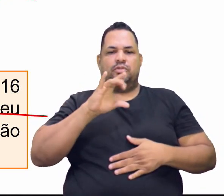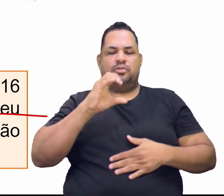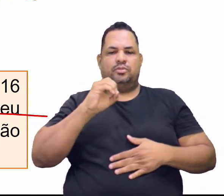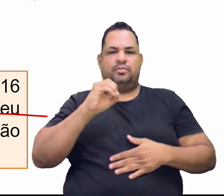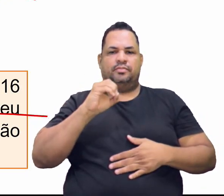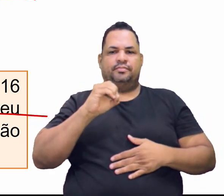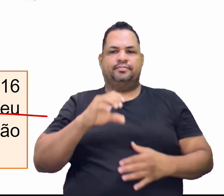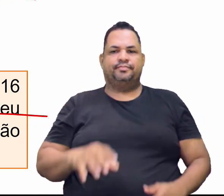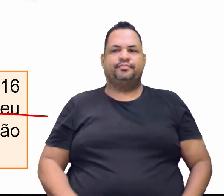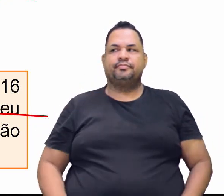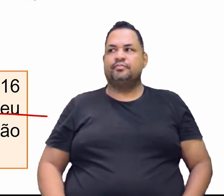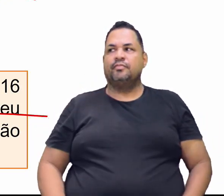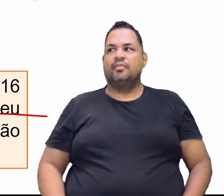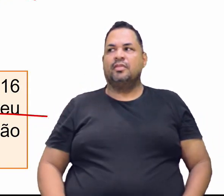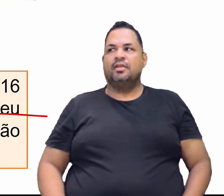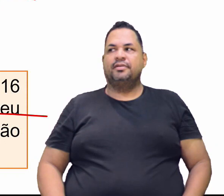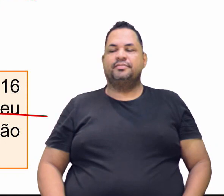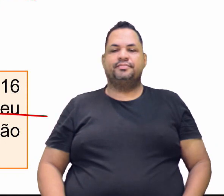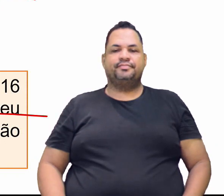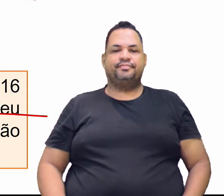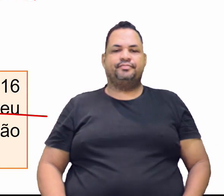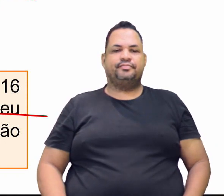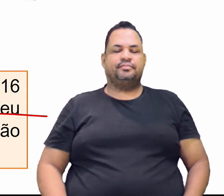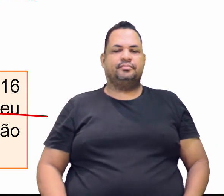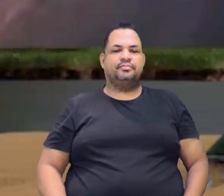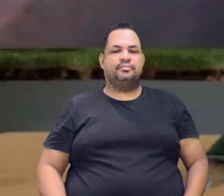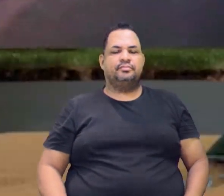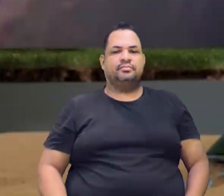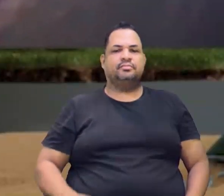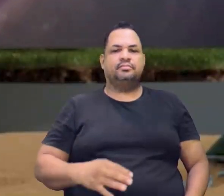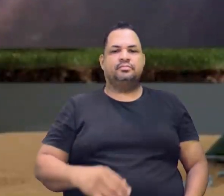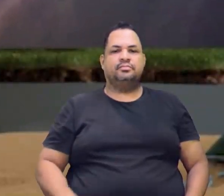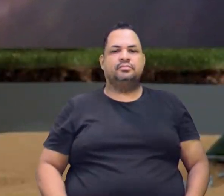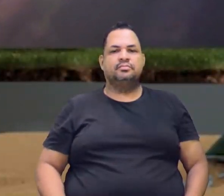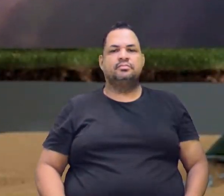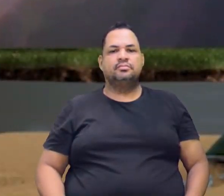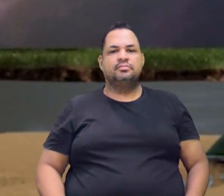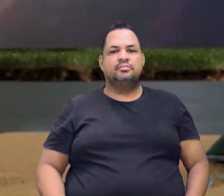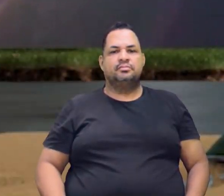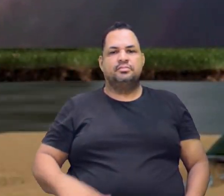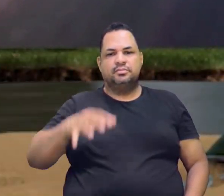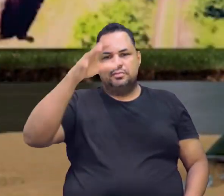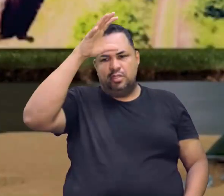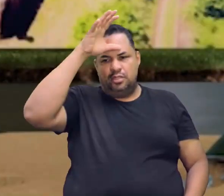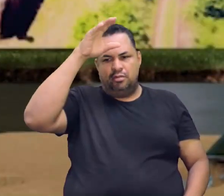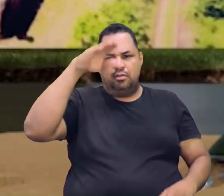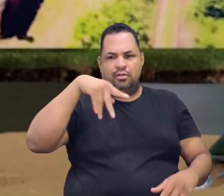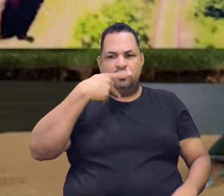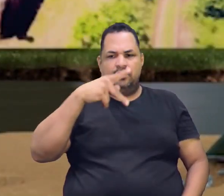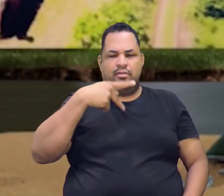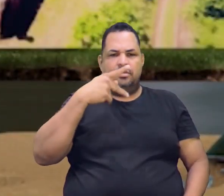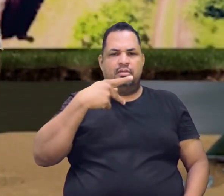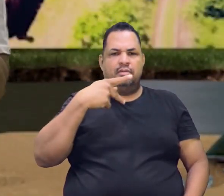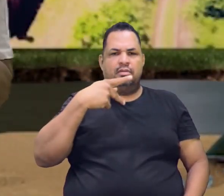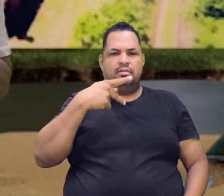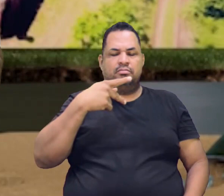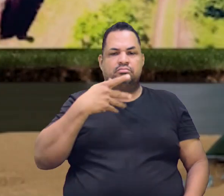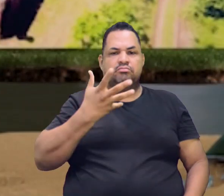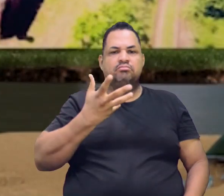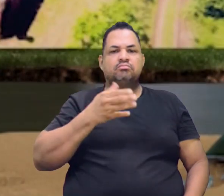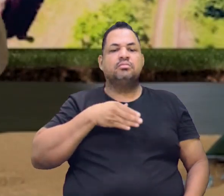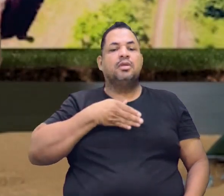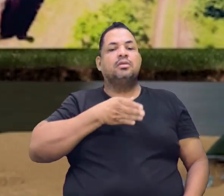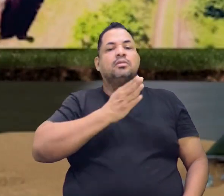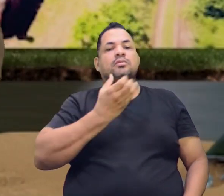mim. Ele chega com o tio e fala assim: tio, eu ouvi muito falar sobre os militares, né? Tio, eu tô indo pro Rio